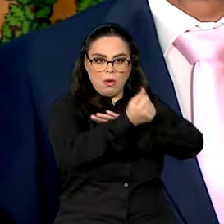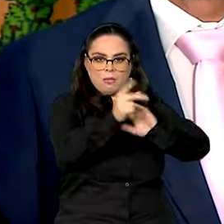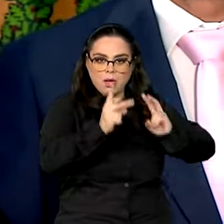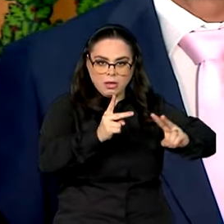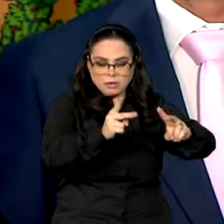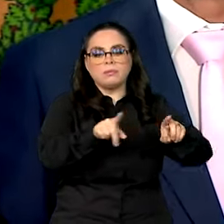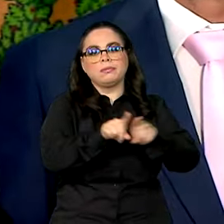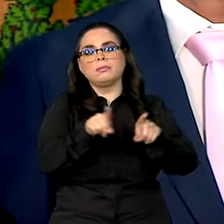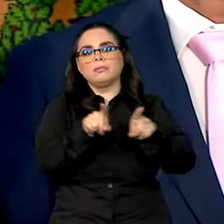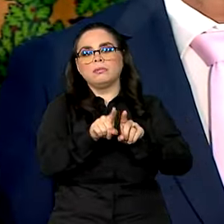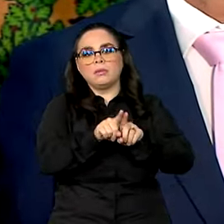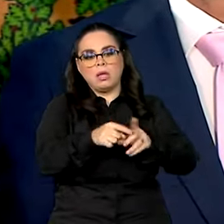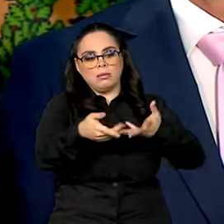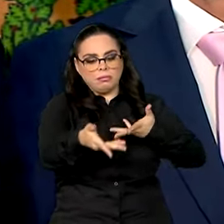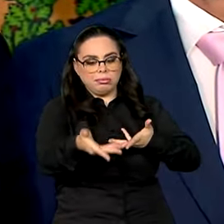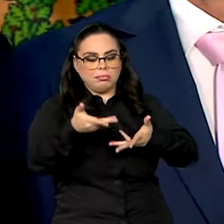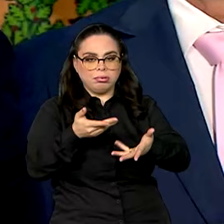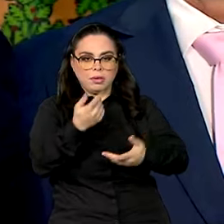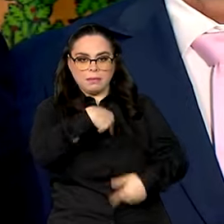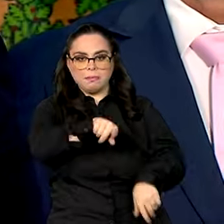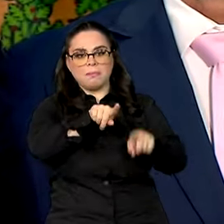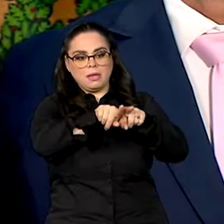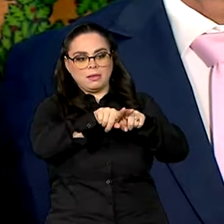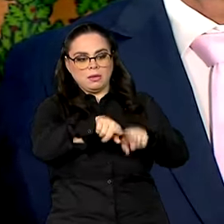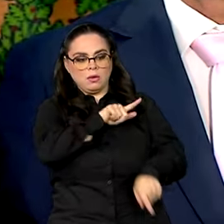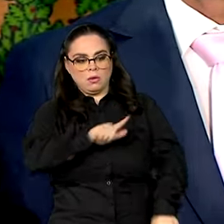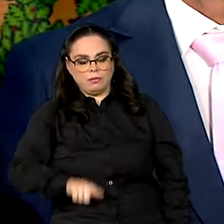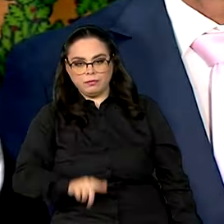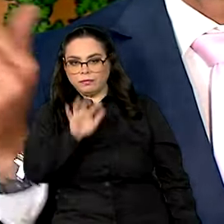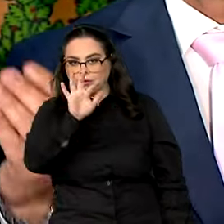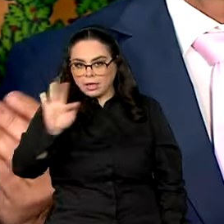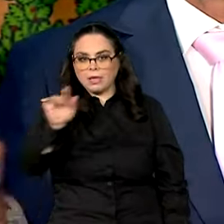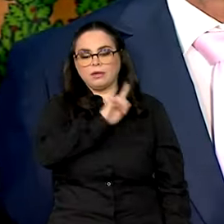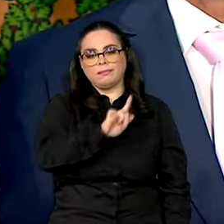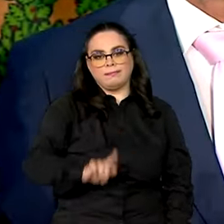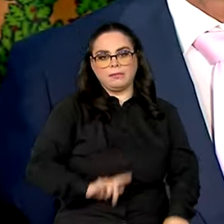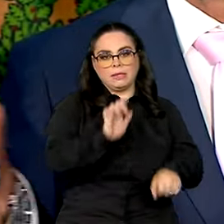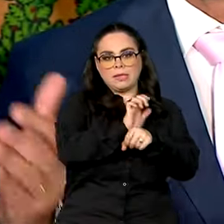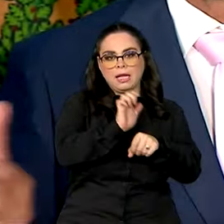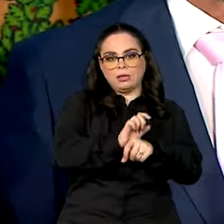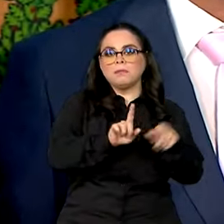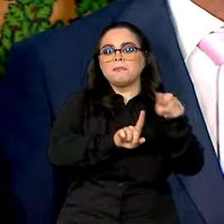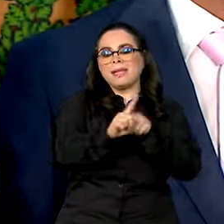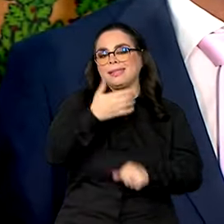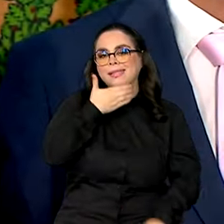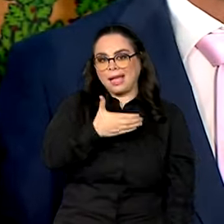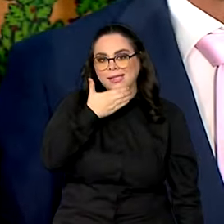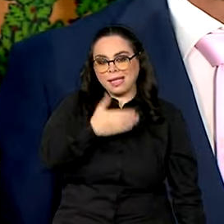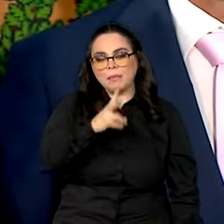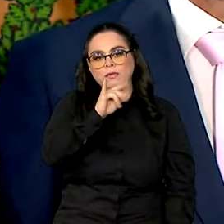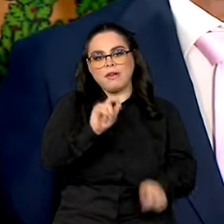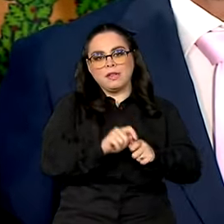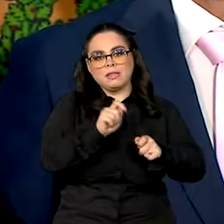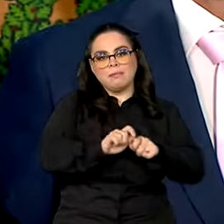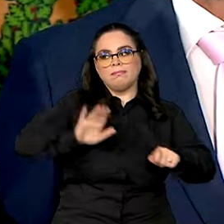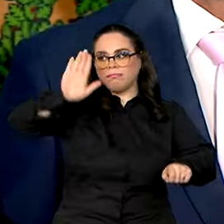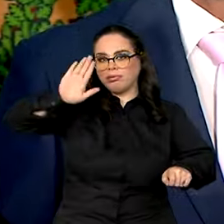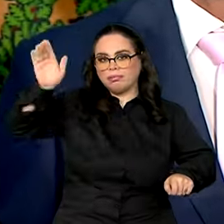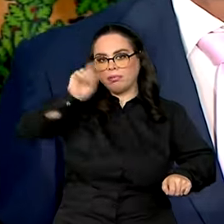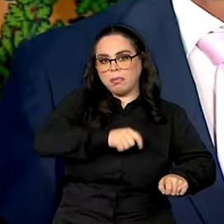bem como concessões em parceria governo do Estado e governo federal. Nós vamos em dezembro para um leilão de